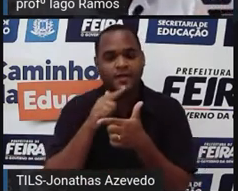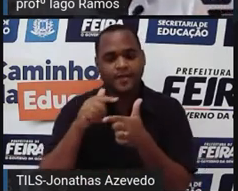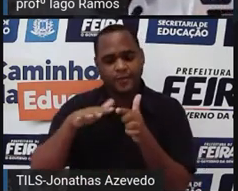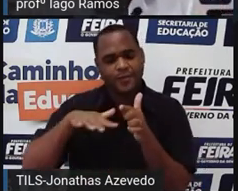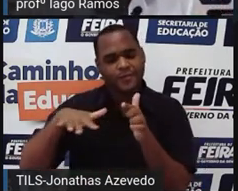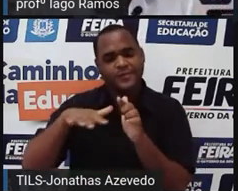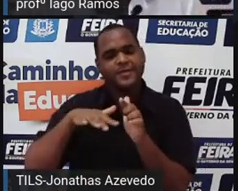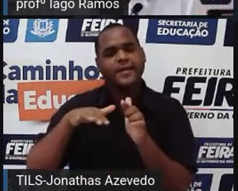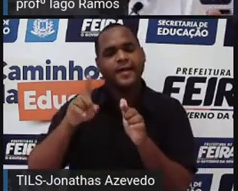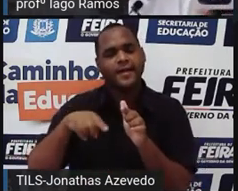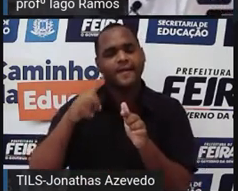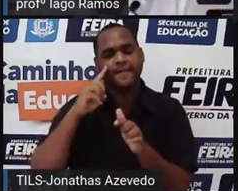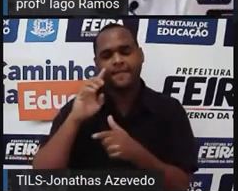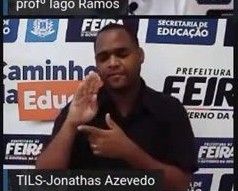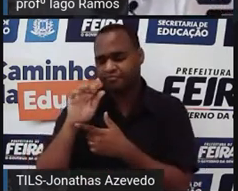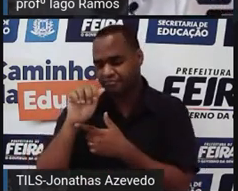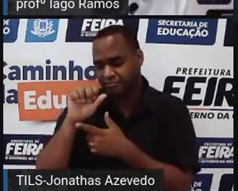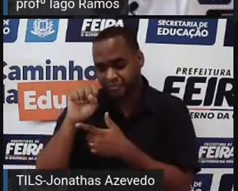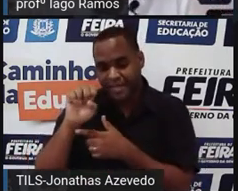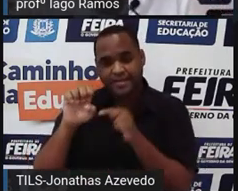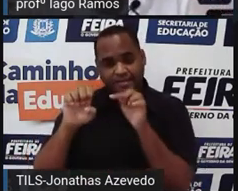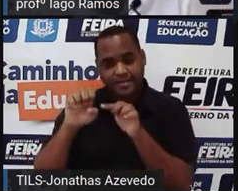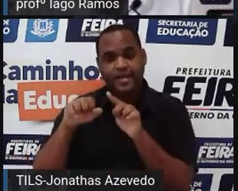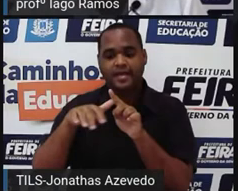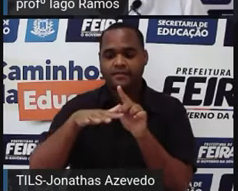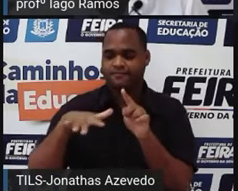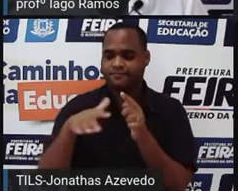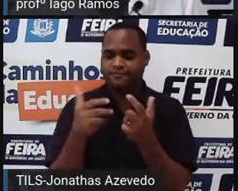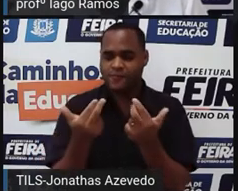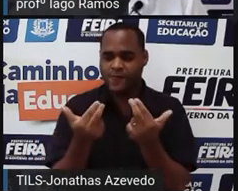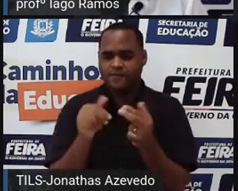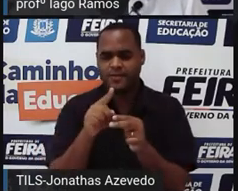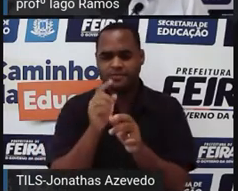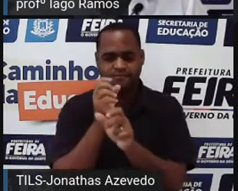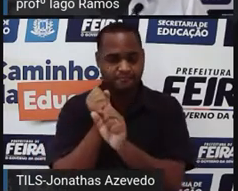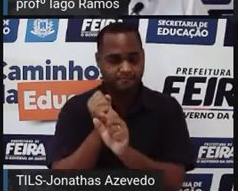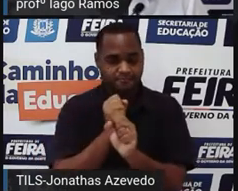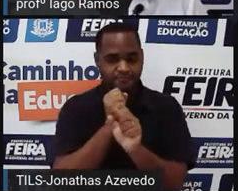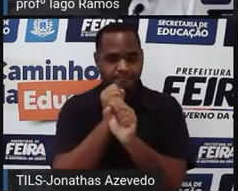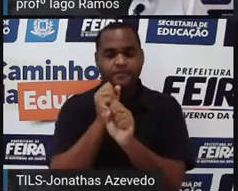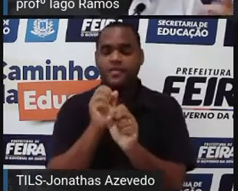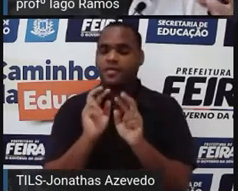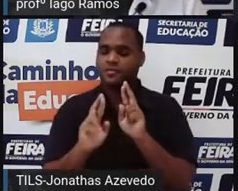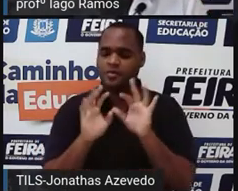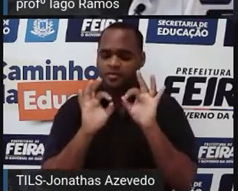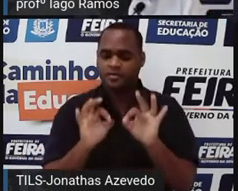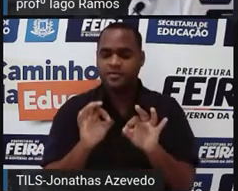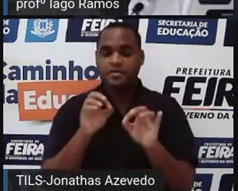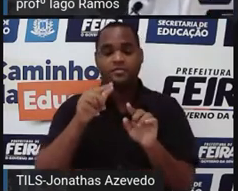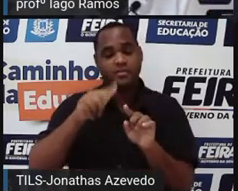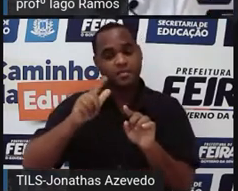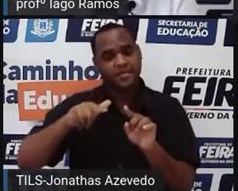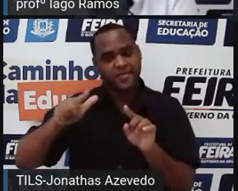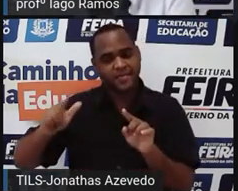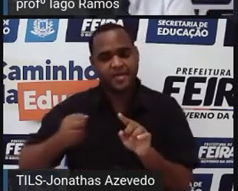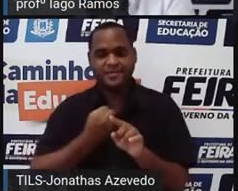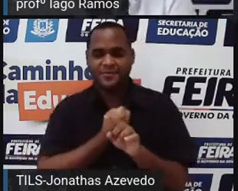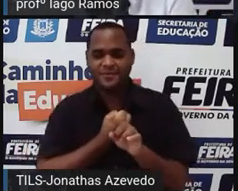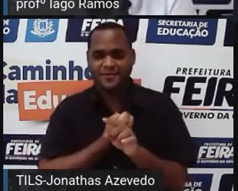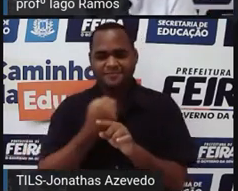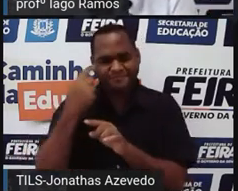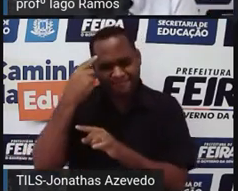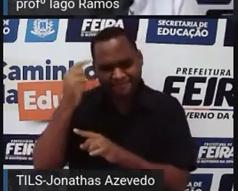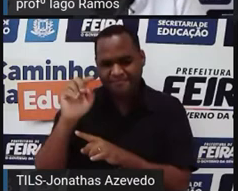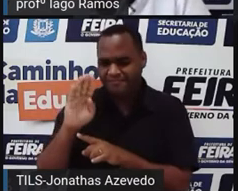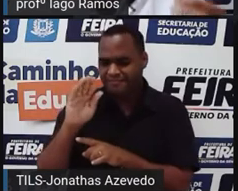as bases, são iguais. Para você calcular isso, no resultado você repete esse número que é a